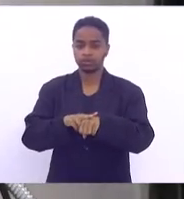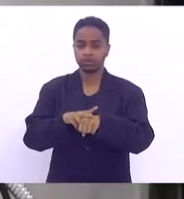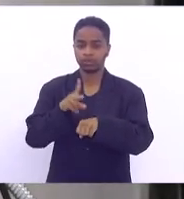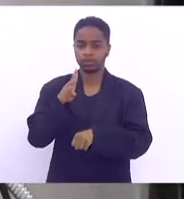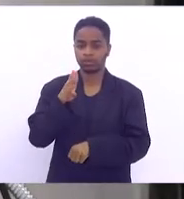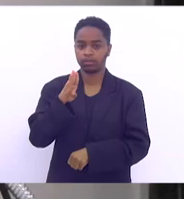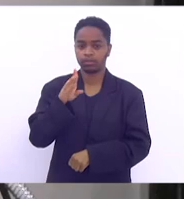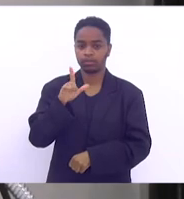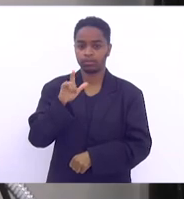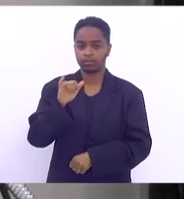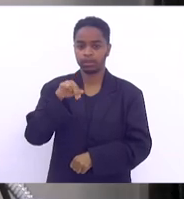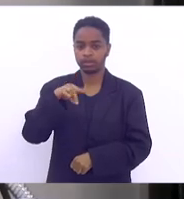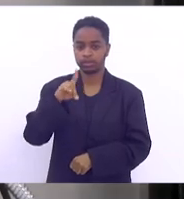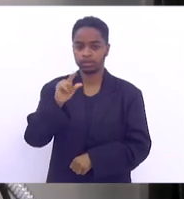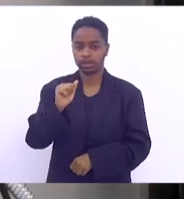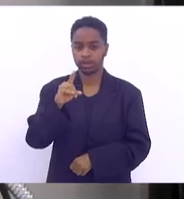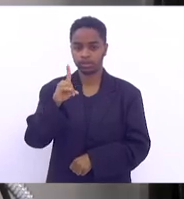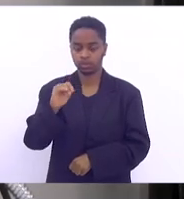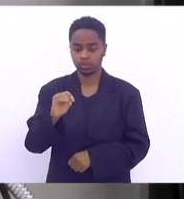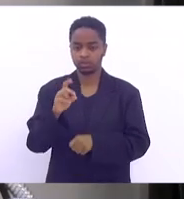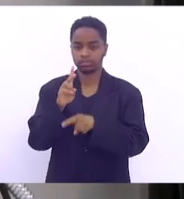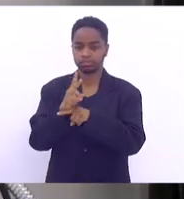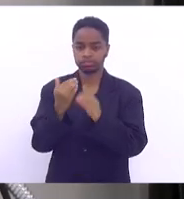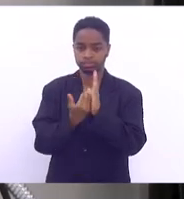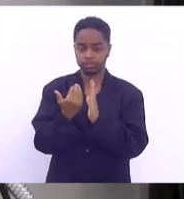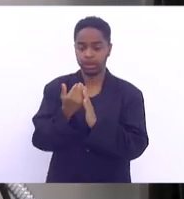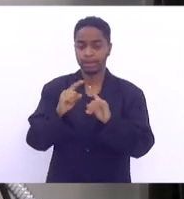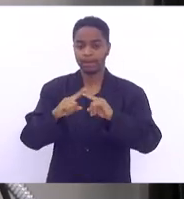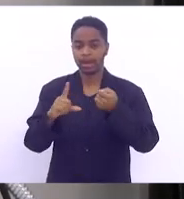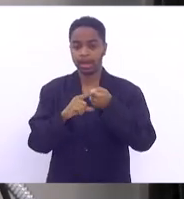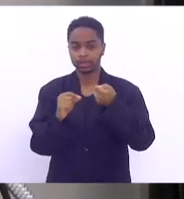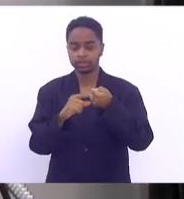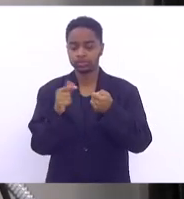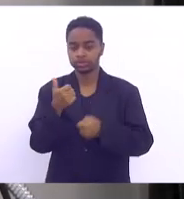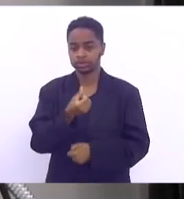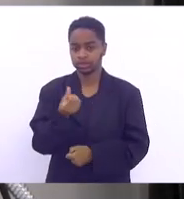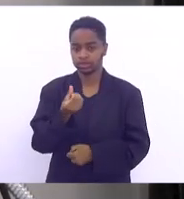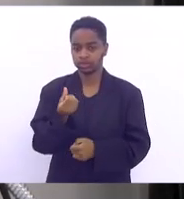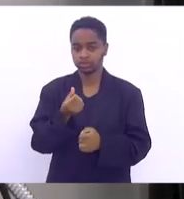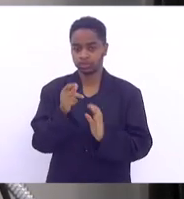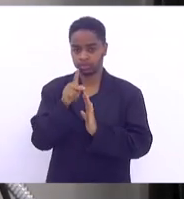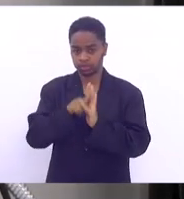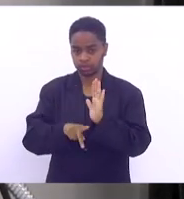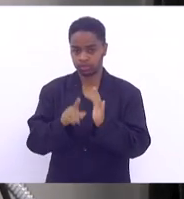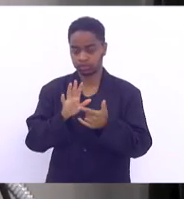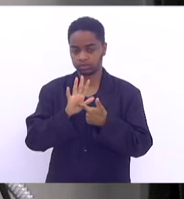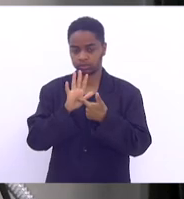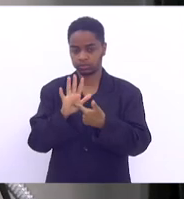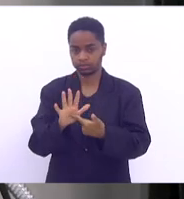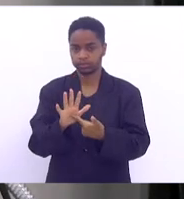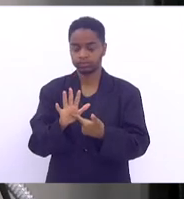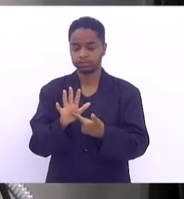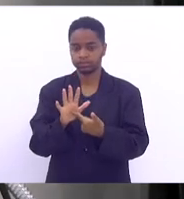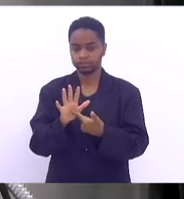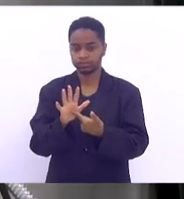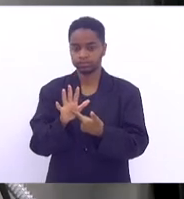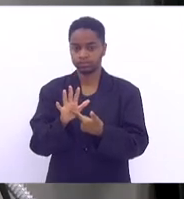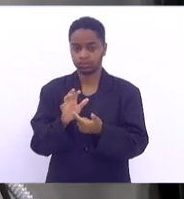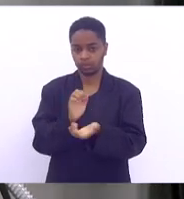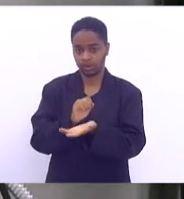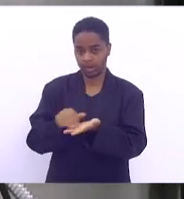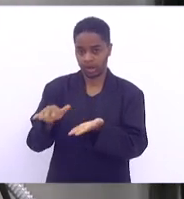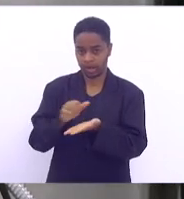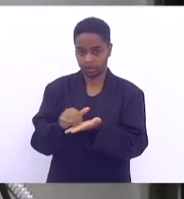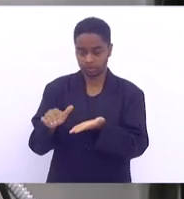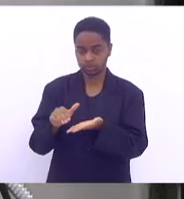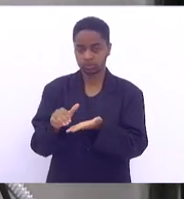A questão é que o artigo 6º, por exemplo, do projeto original fala que as despesas da